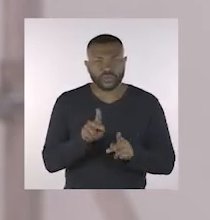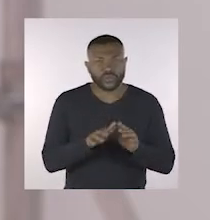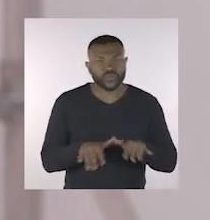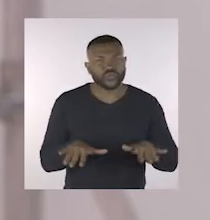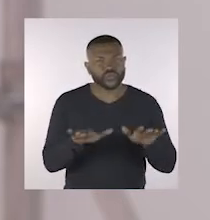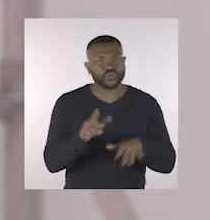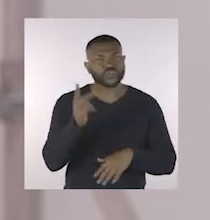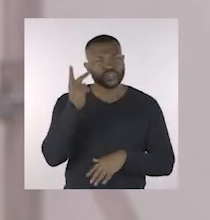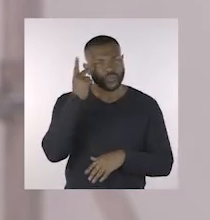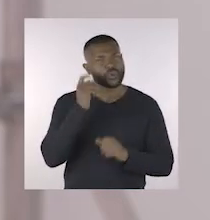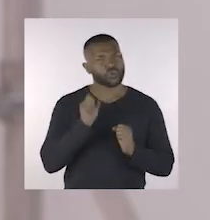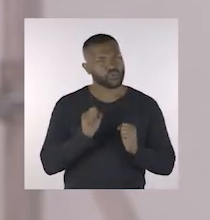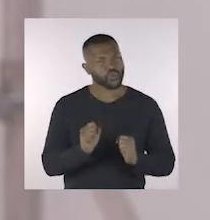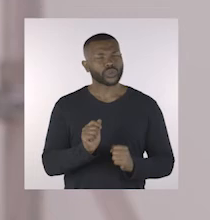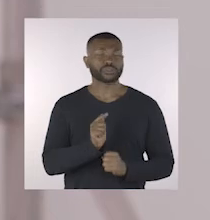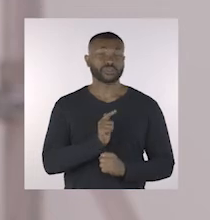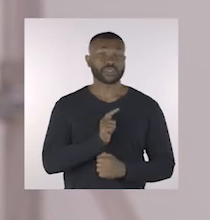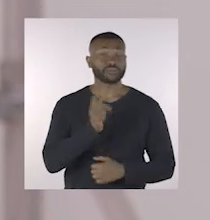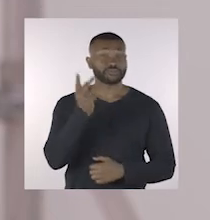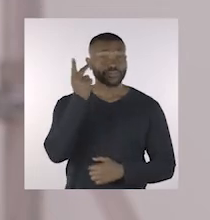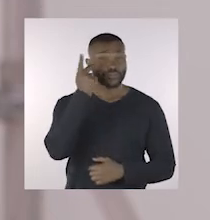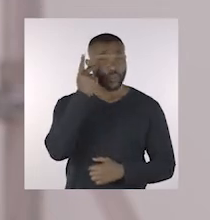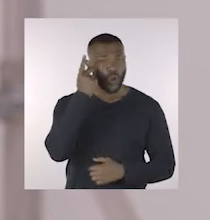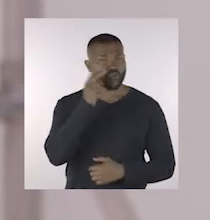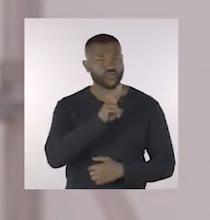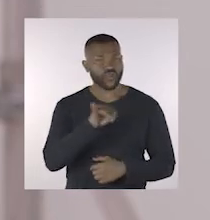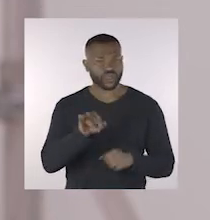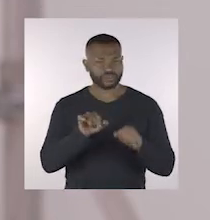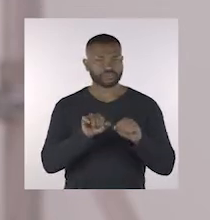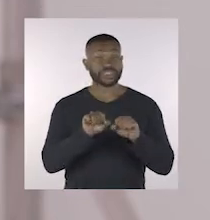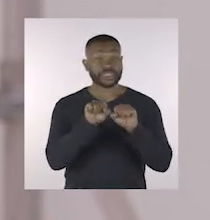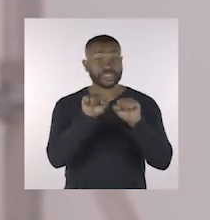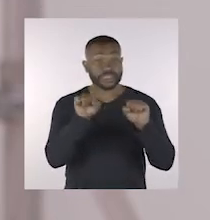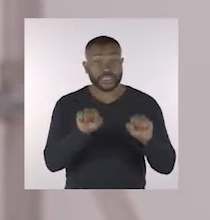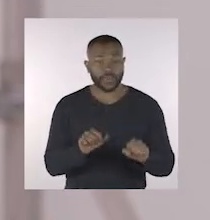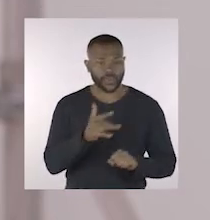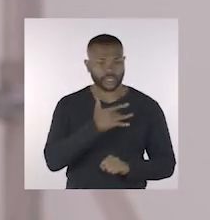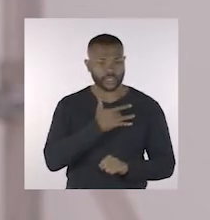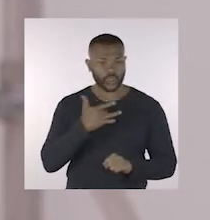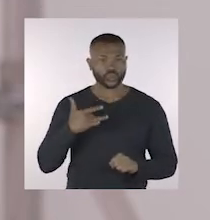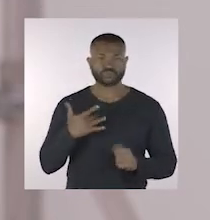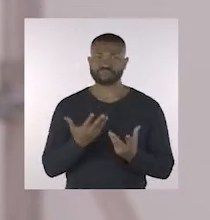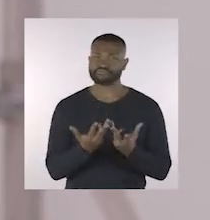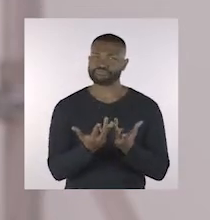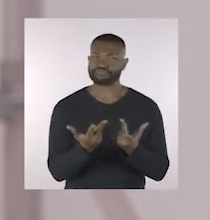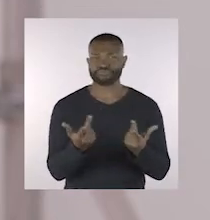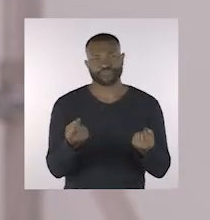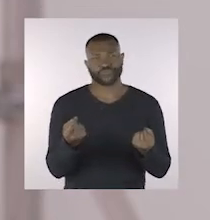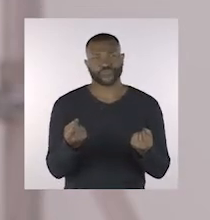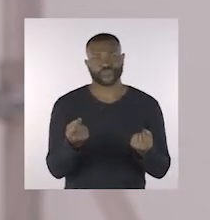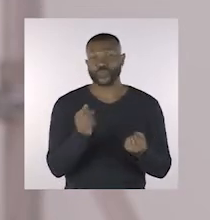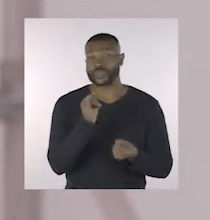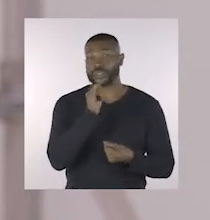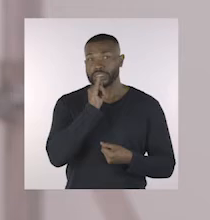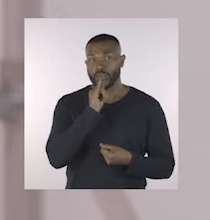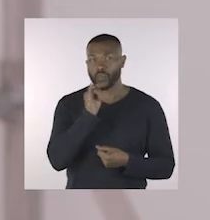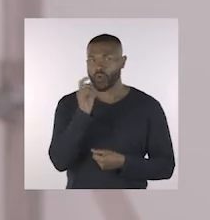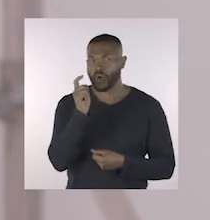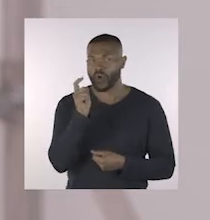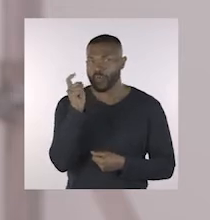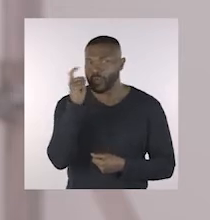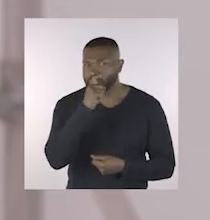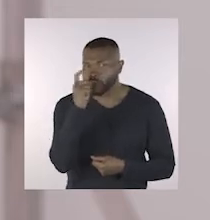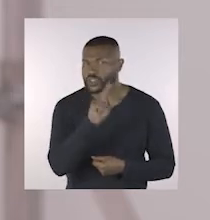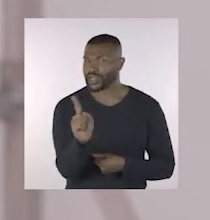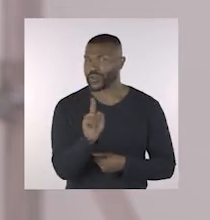compromisso a população de São Paulo podem ter São Paulo vai ter um sistema de saúde eficiente e não vai